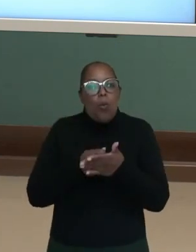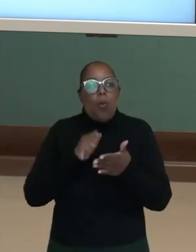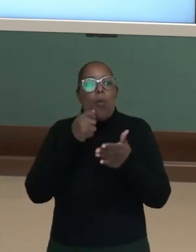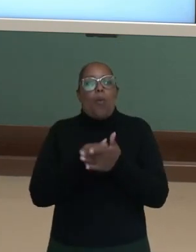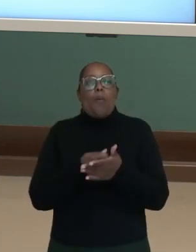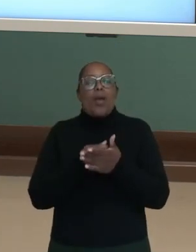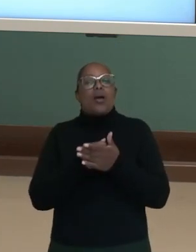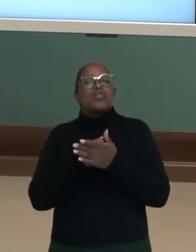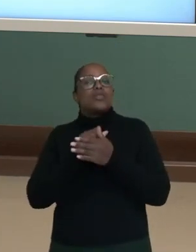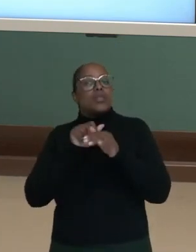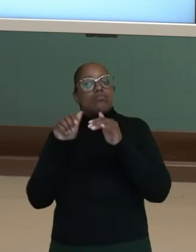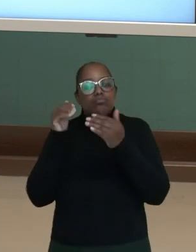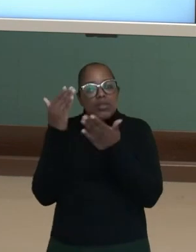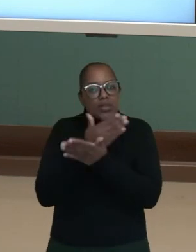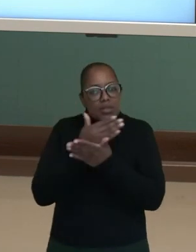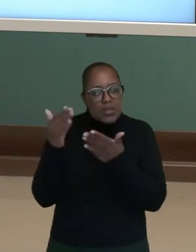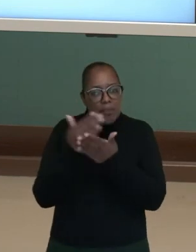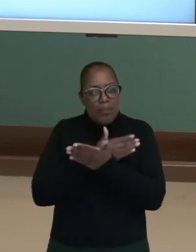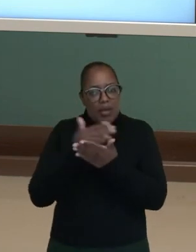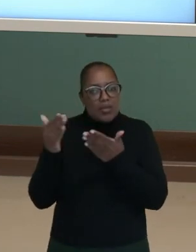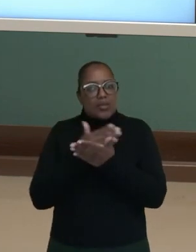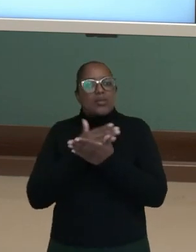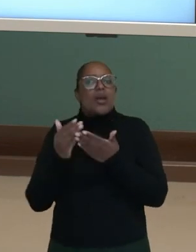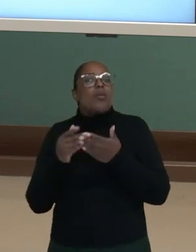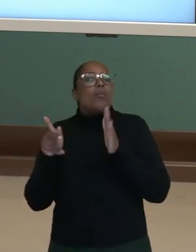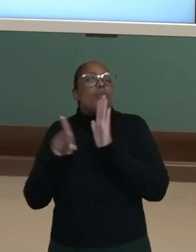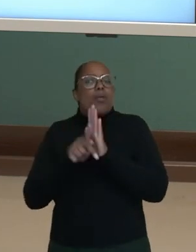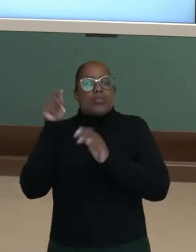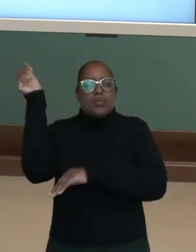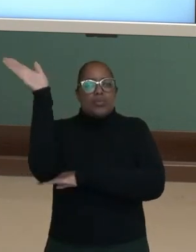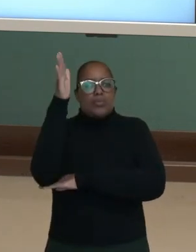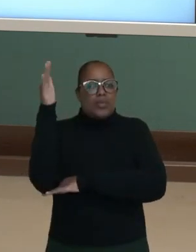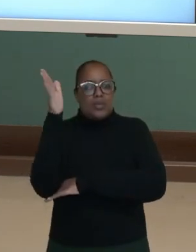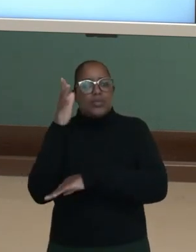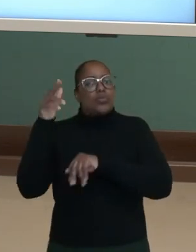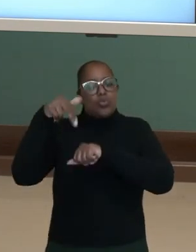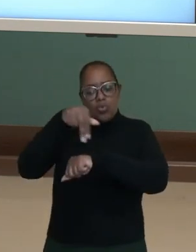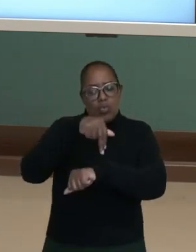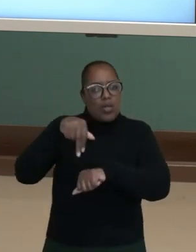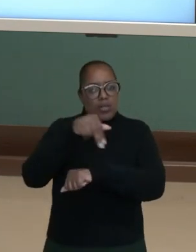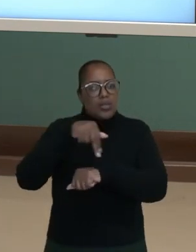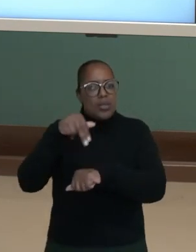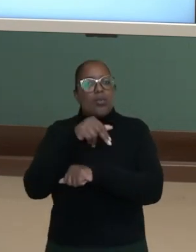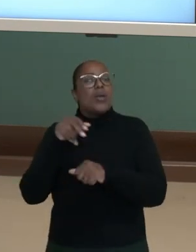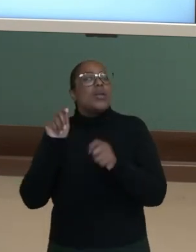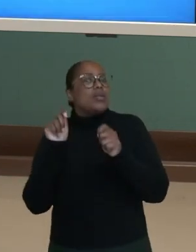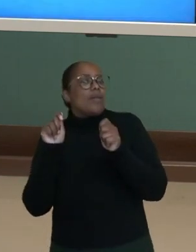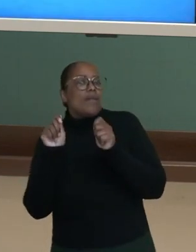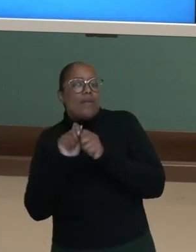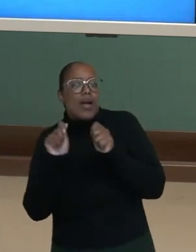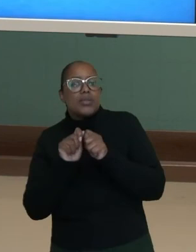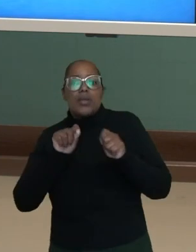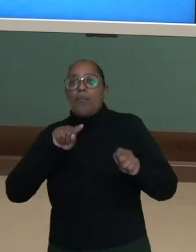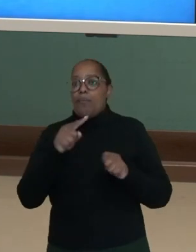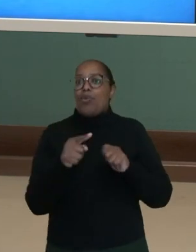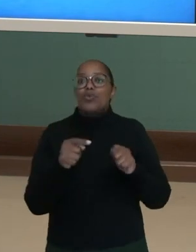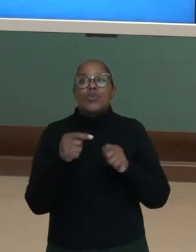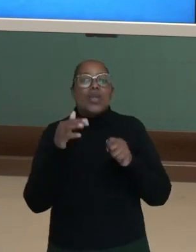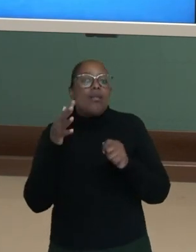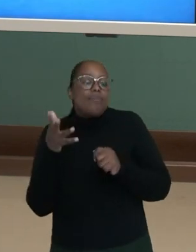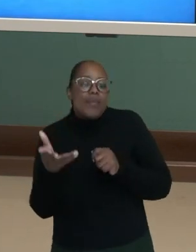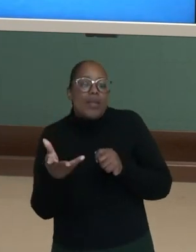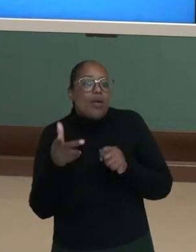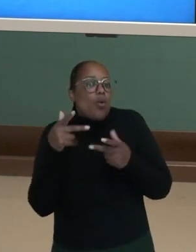de possível separação em detrimento do território nacional. E isso consolida ponto de disputa que nós podemos